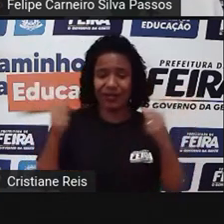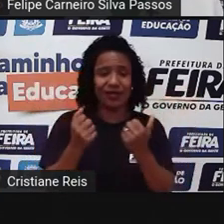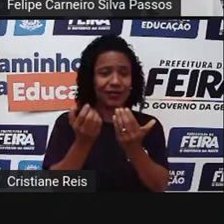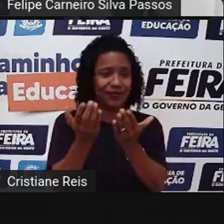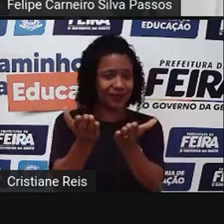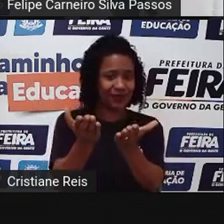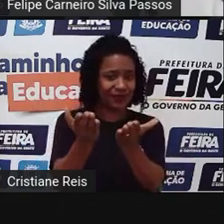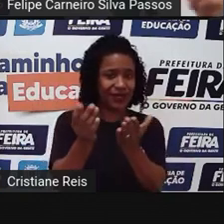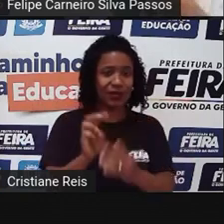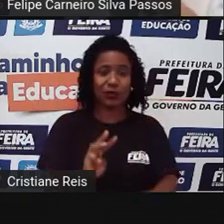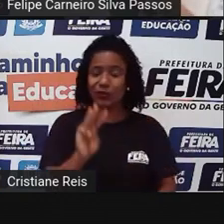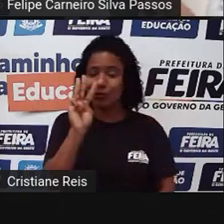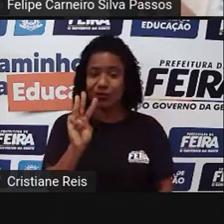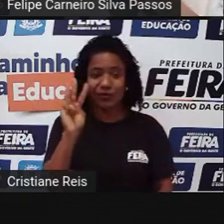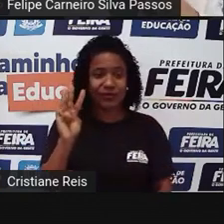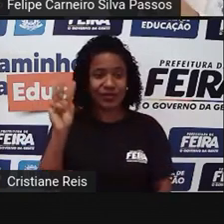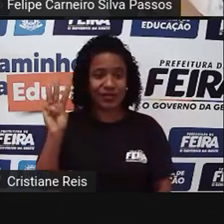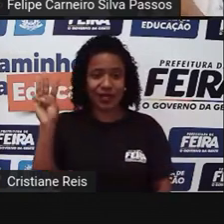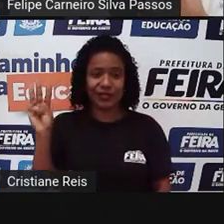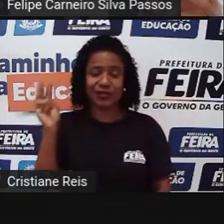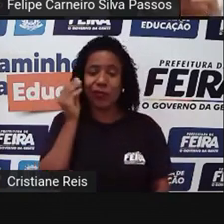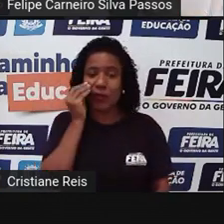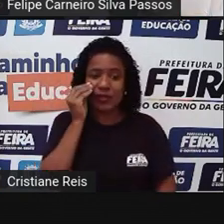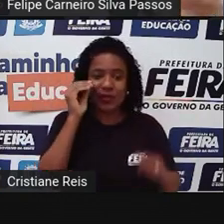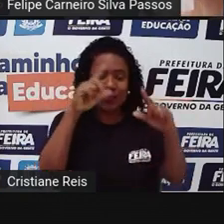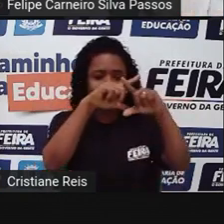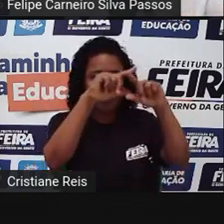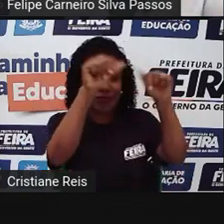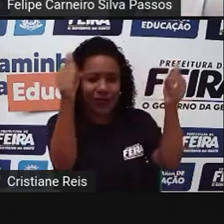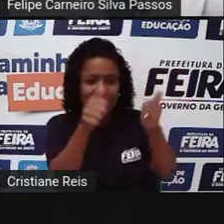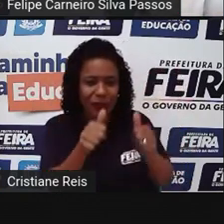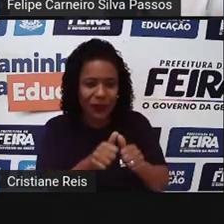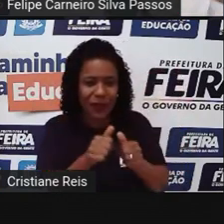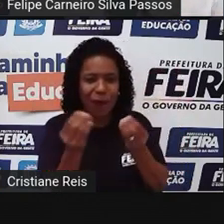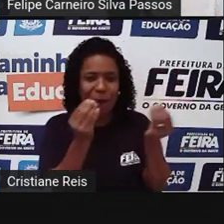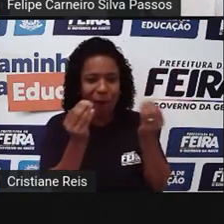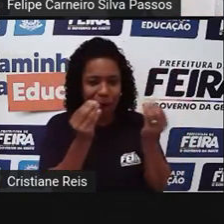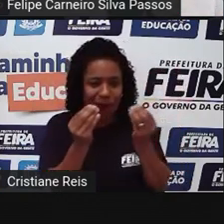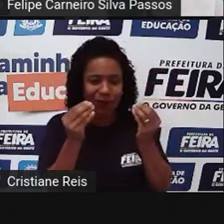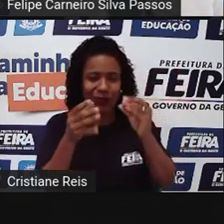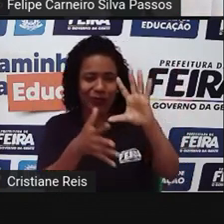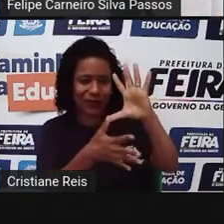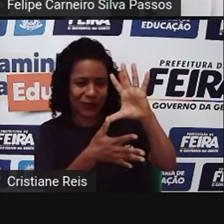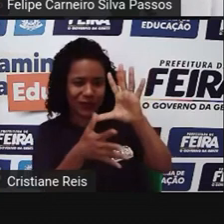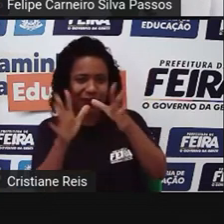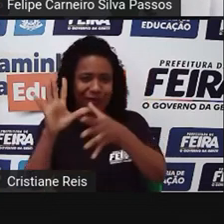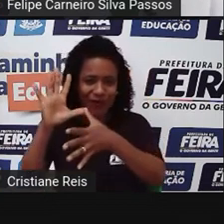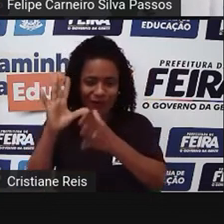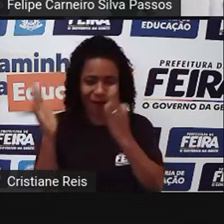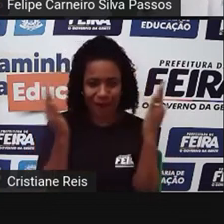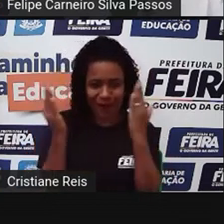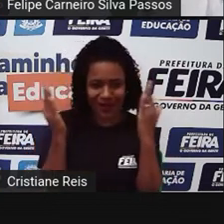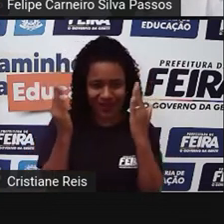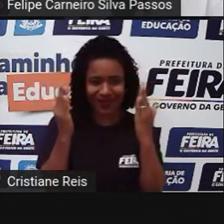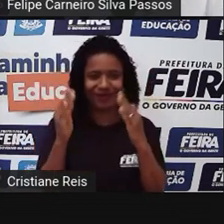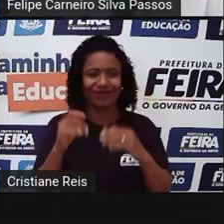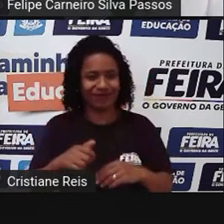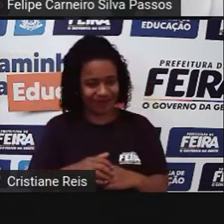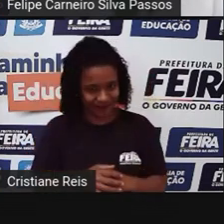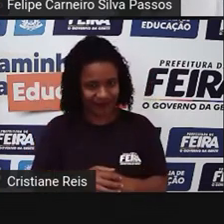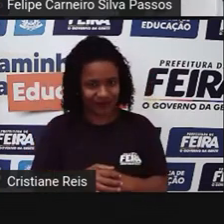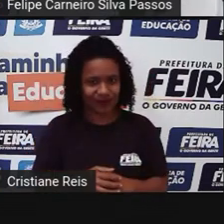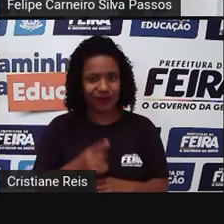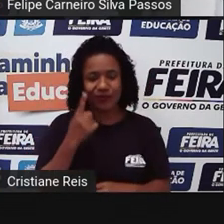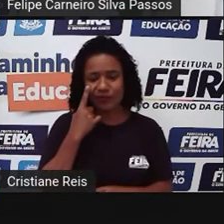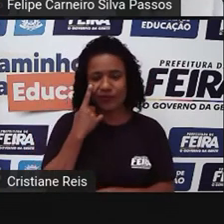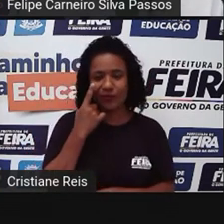que eu fiz esse mapinha aí, gente. Então, super indico, é bem divertido, você pode comparar o tamanho de vários países lá. Bom,